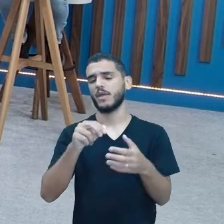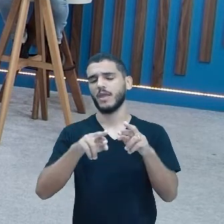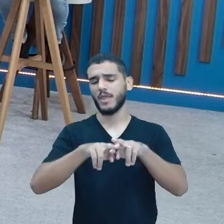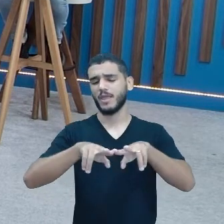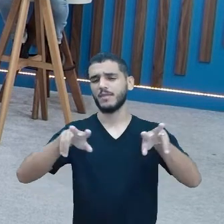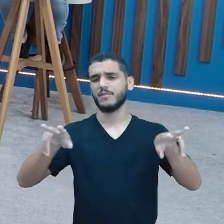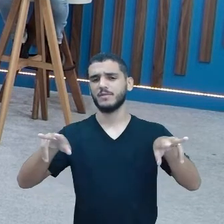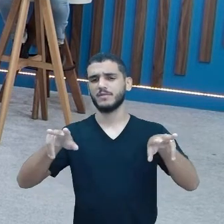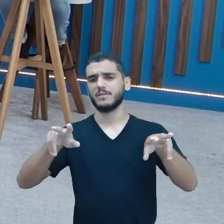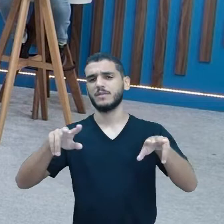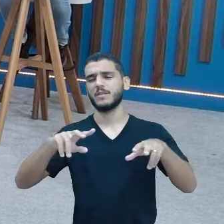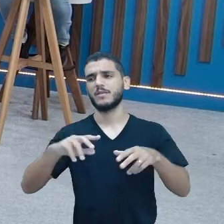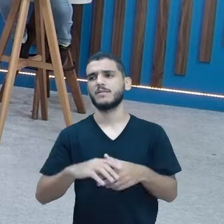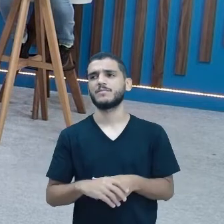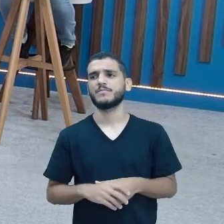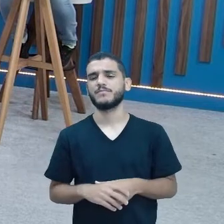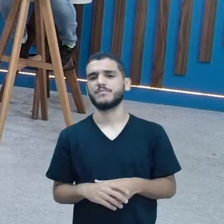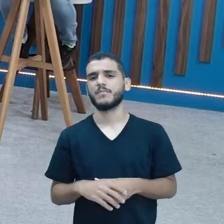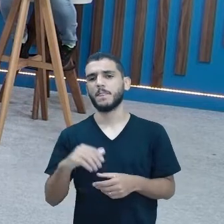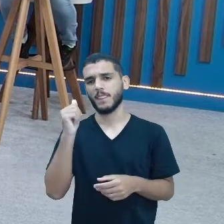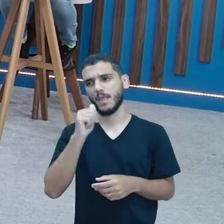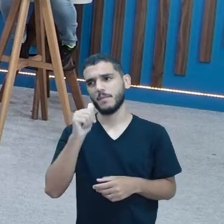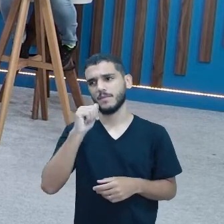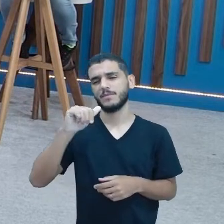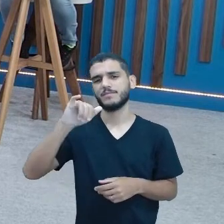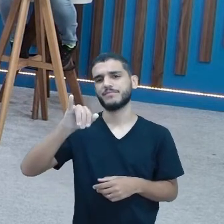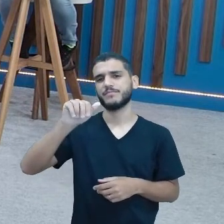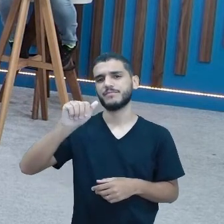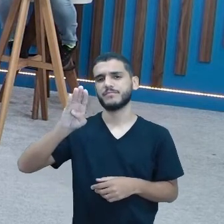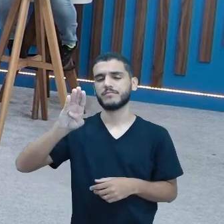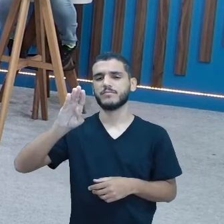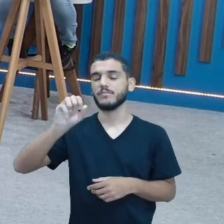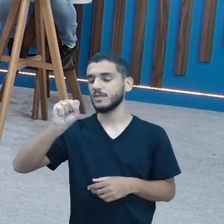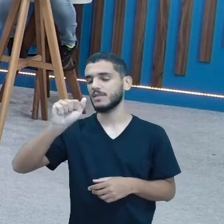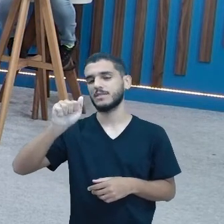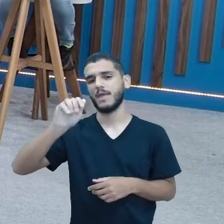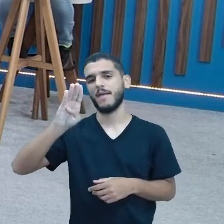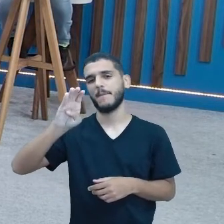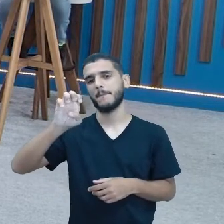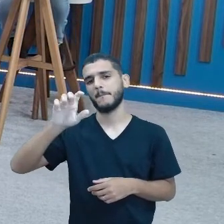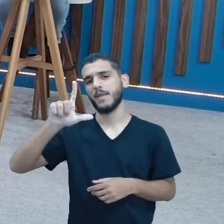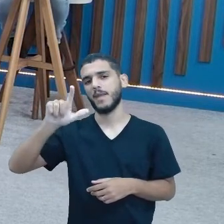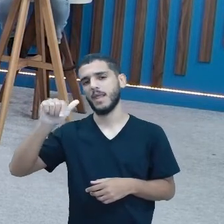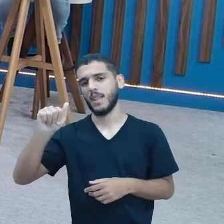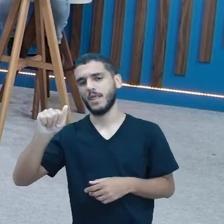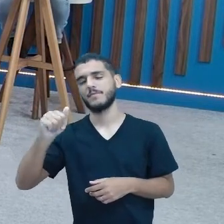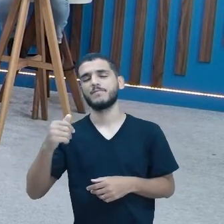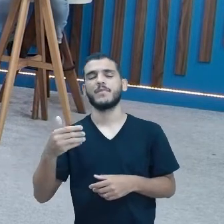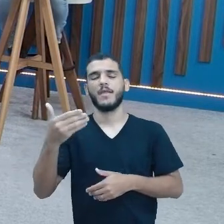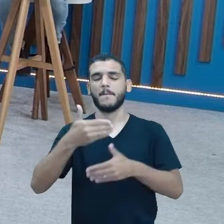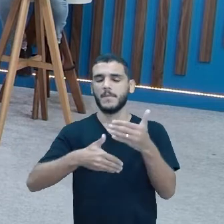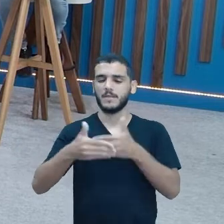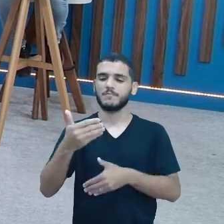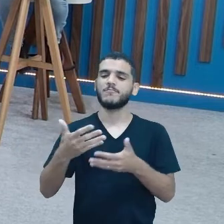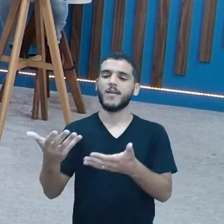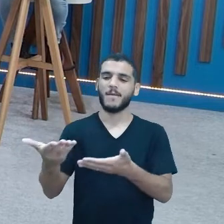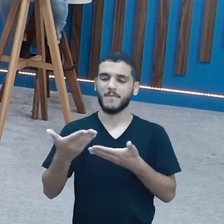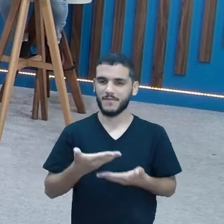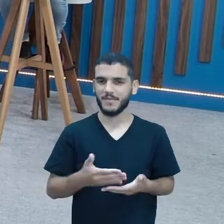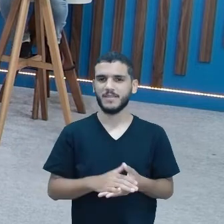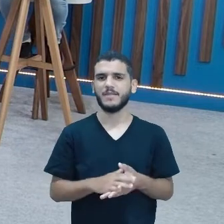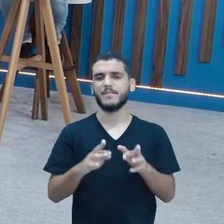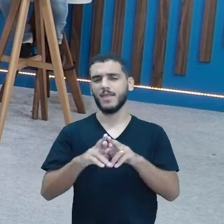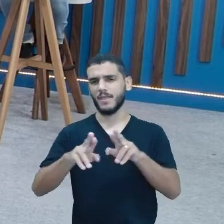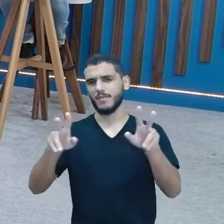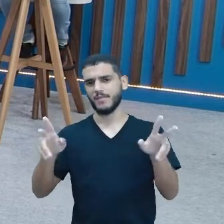assim, pronto, a Isabela chegou agora. Olha aí, Isabela. Seja bem-vinda, Isabela, vamos participar. Bem-vinda. Então, é o que a gente sempre fala, né? O diferencial da